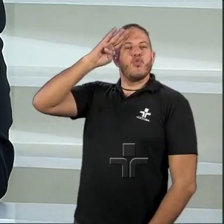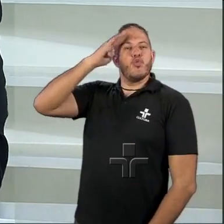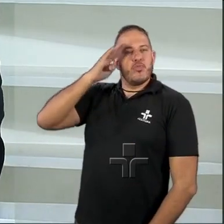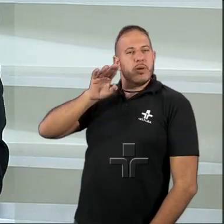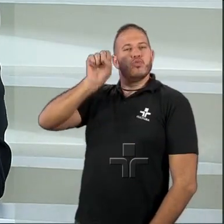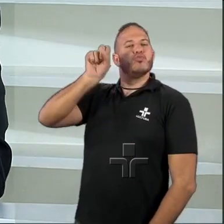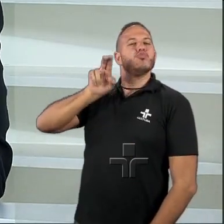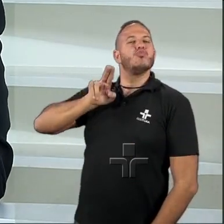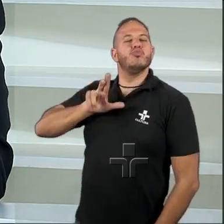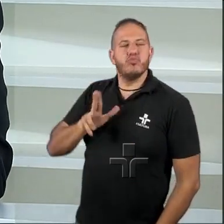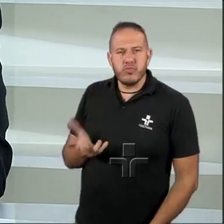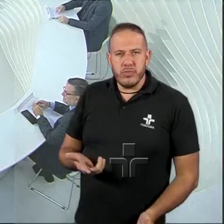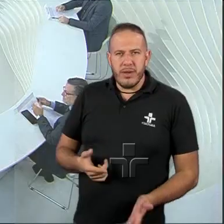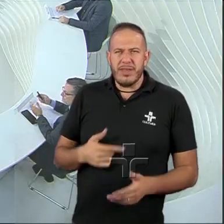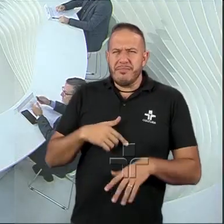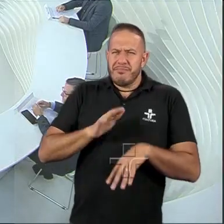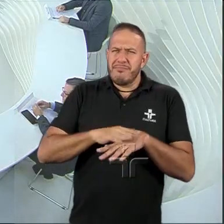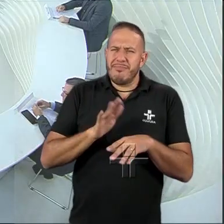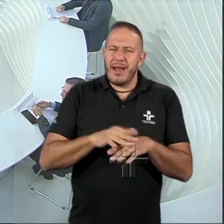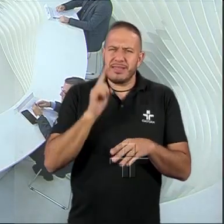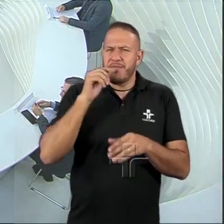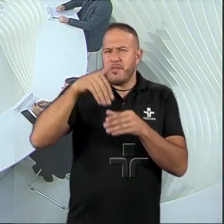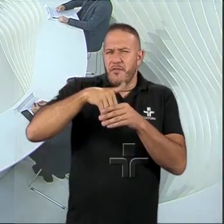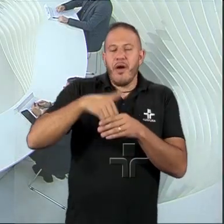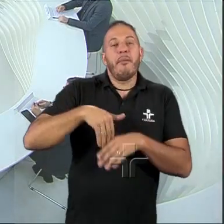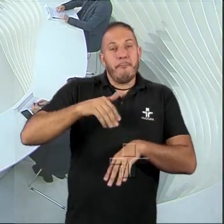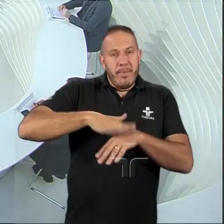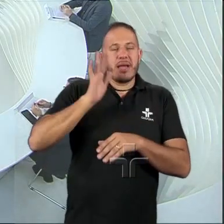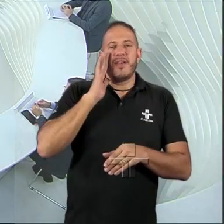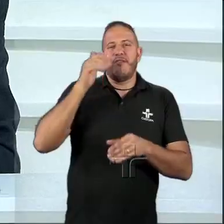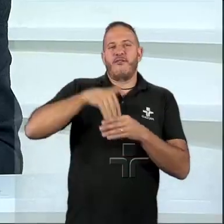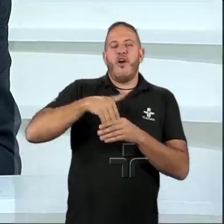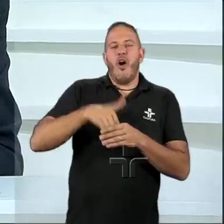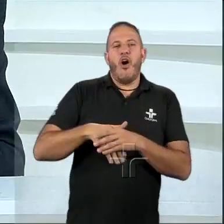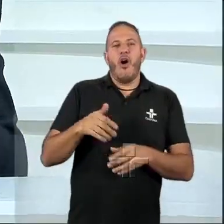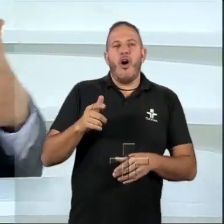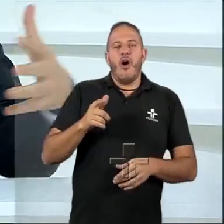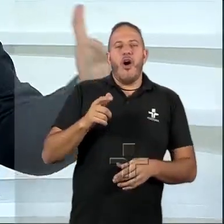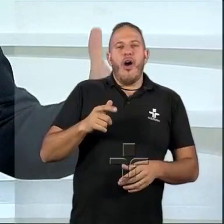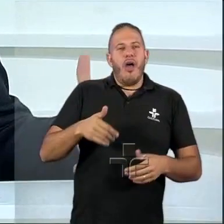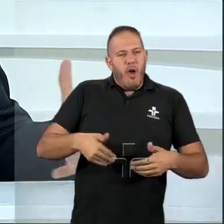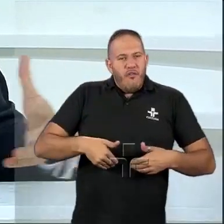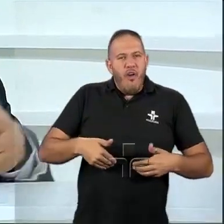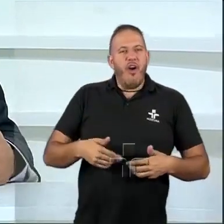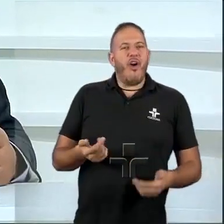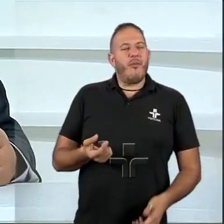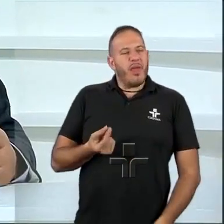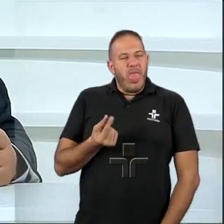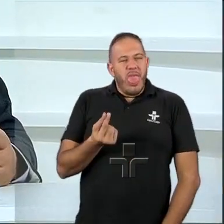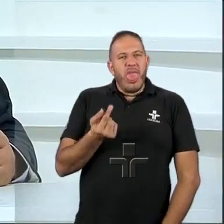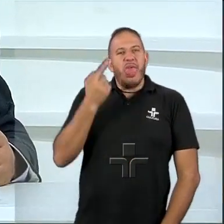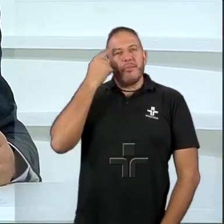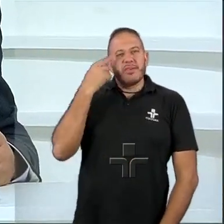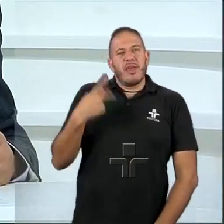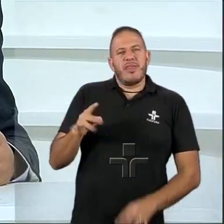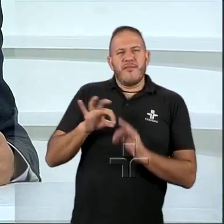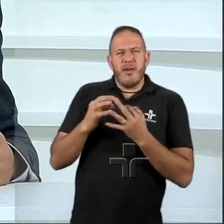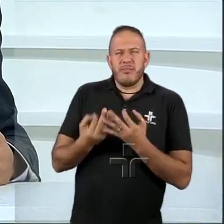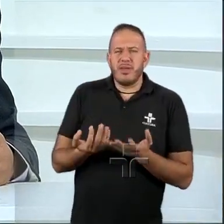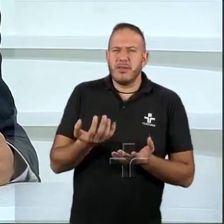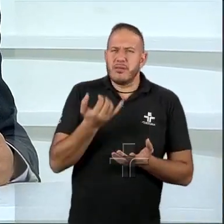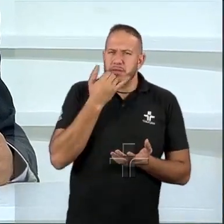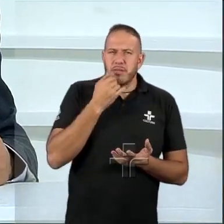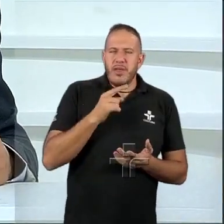Nordeste. Quanto mais regional o voto, mais a pessoa vota com o bolso, mais vota com o estômago, Exatamente. pensando na sua família. O eleitor não vota contra o seu Você